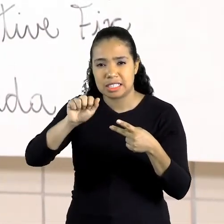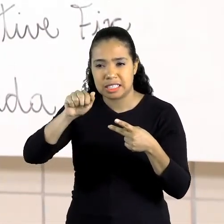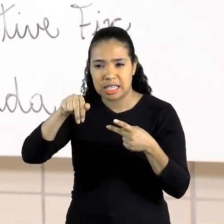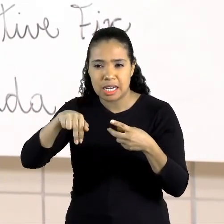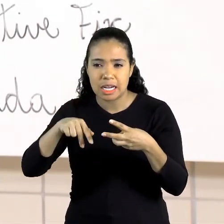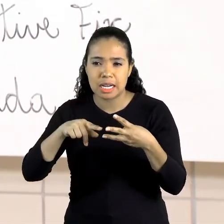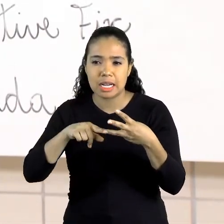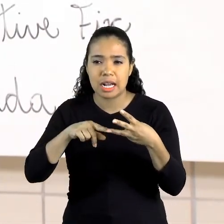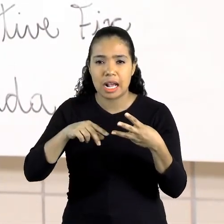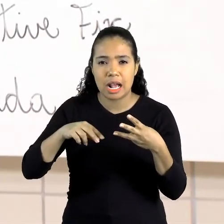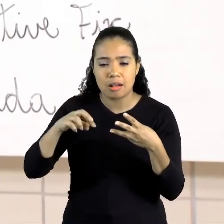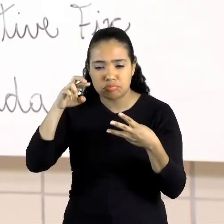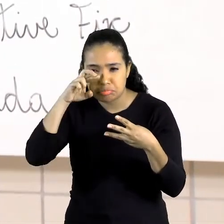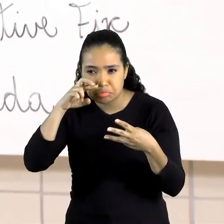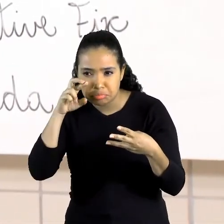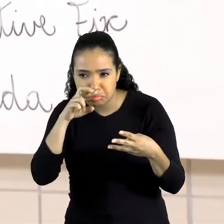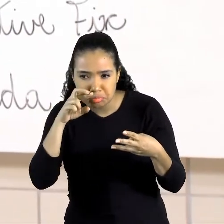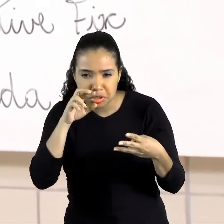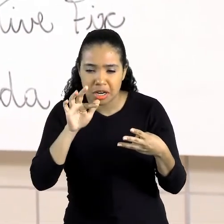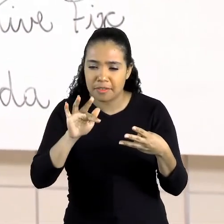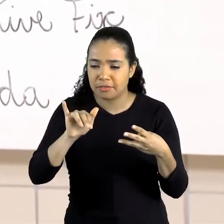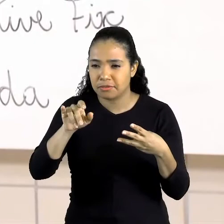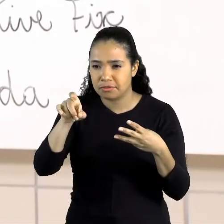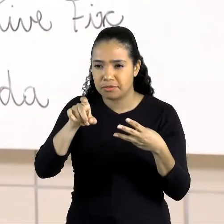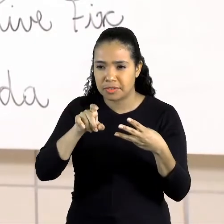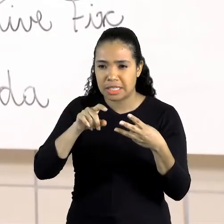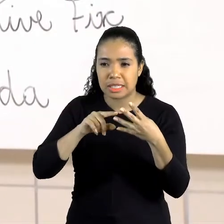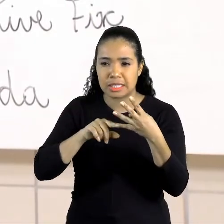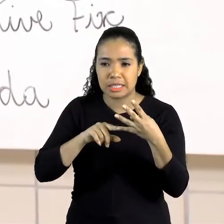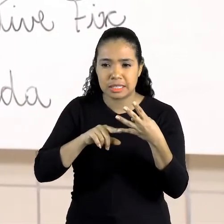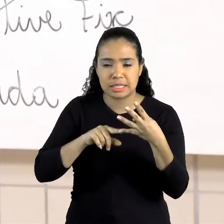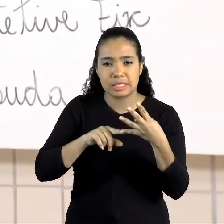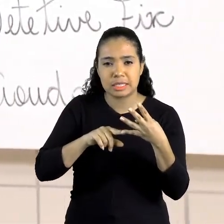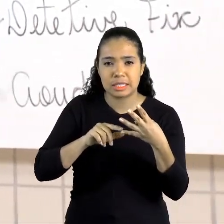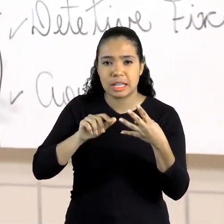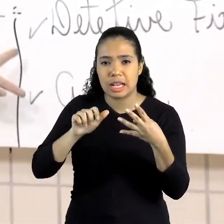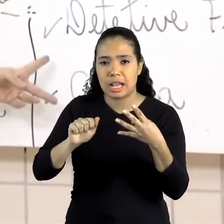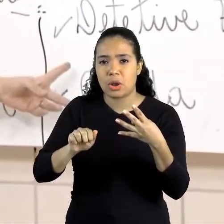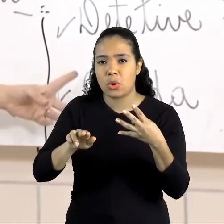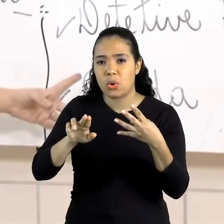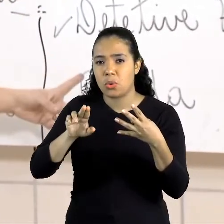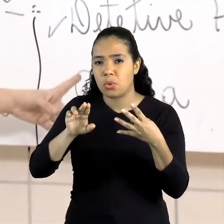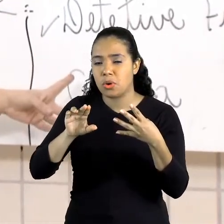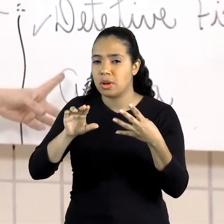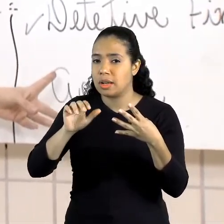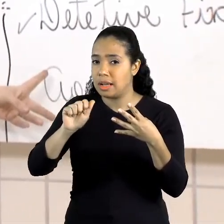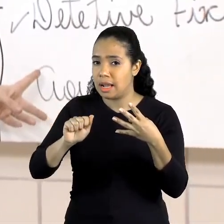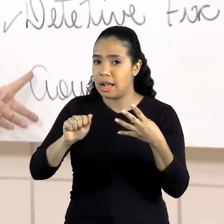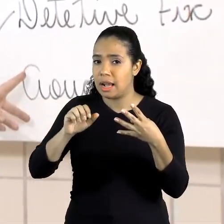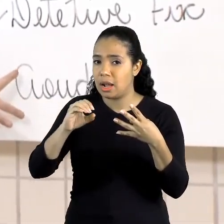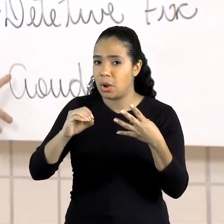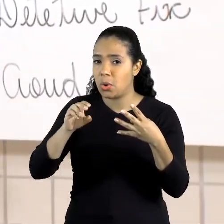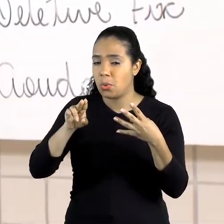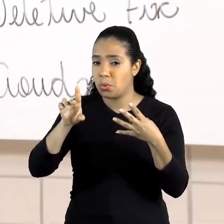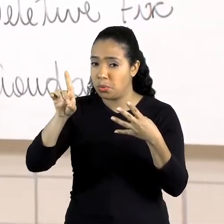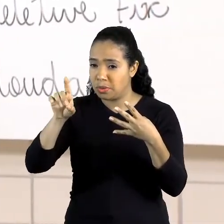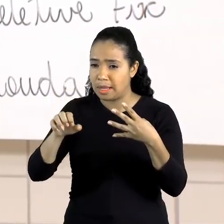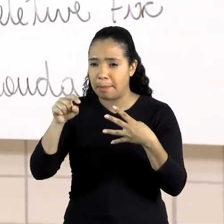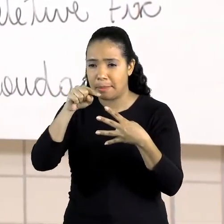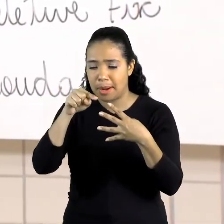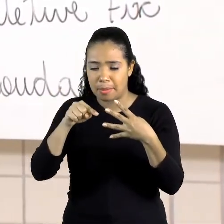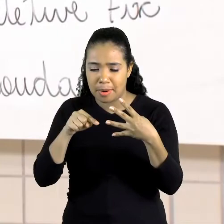a perseguir esse aristocrata, e com a Aouda. Vocês irão ver também que tem até